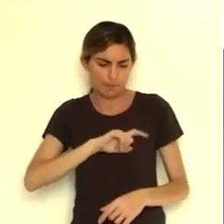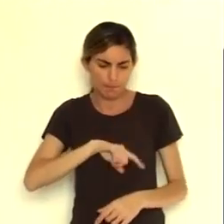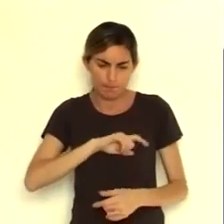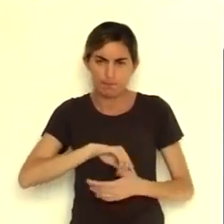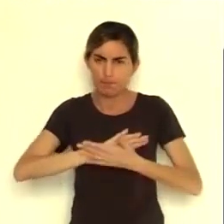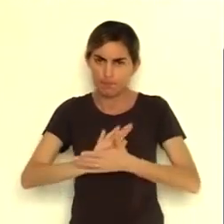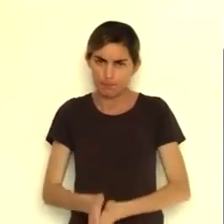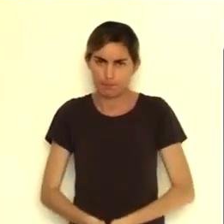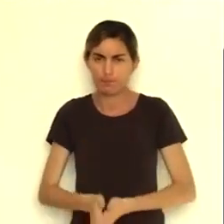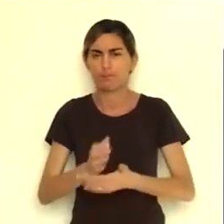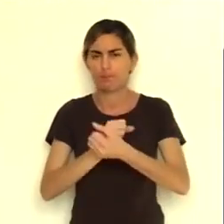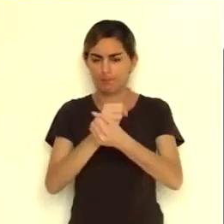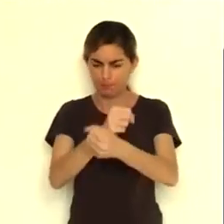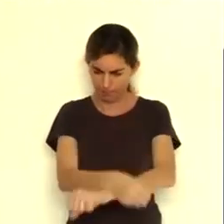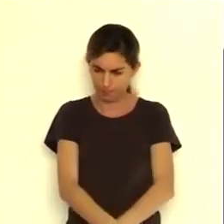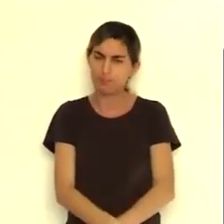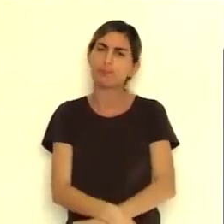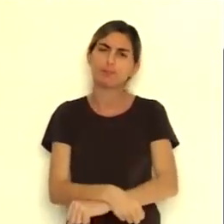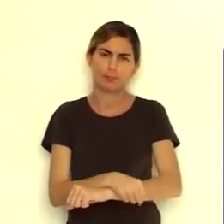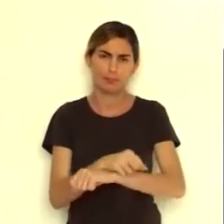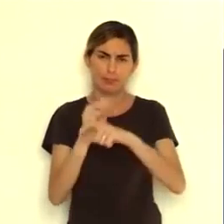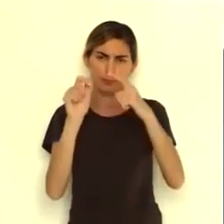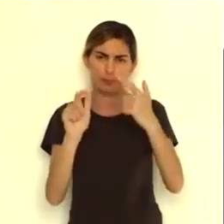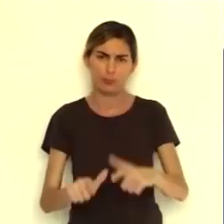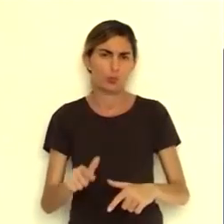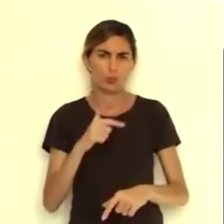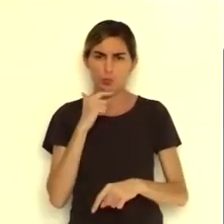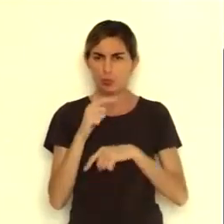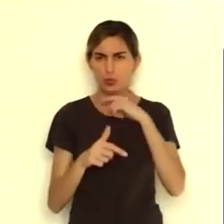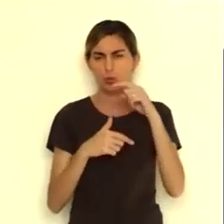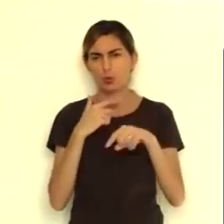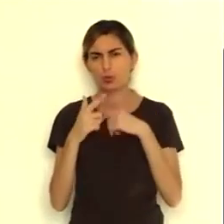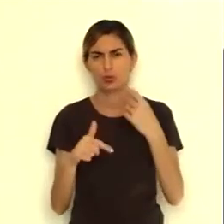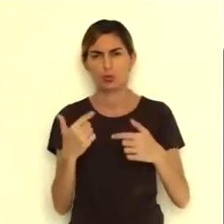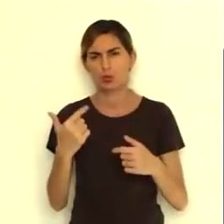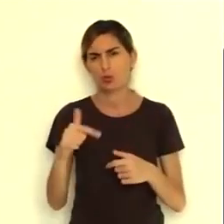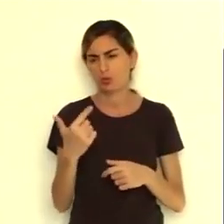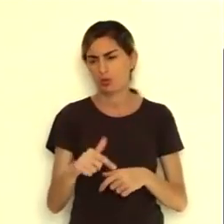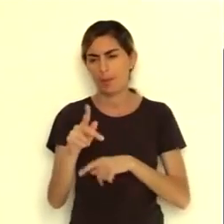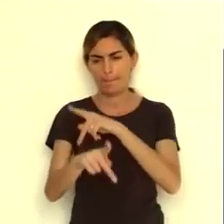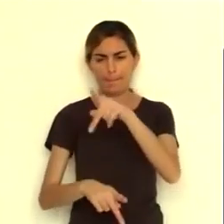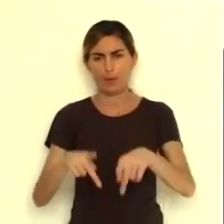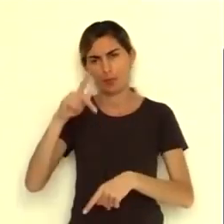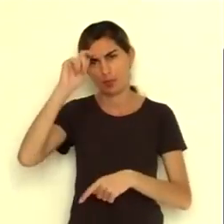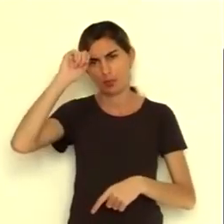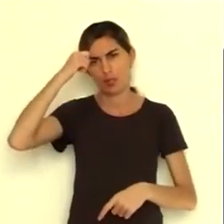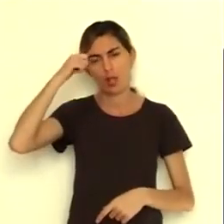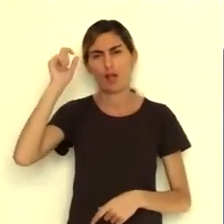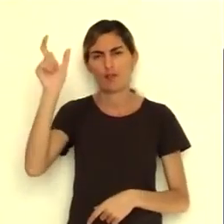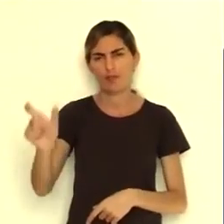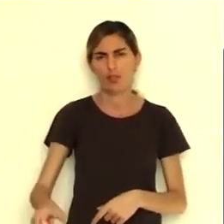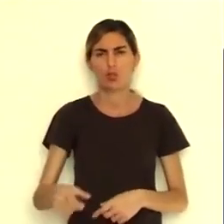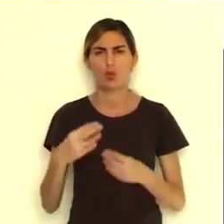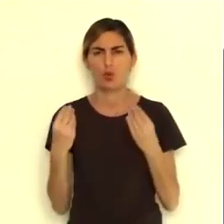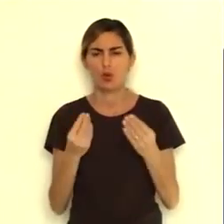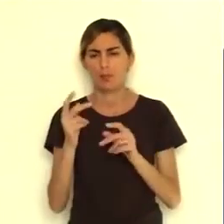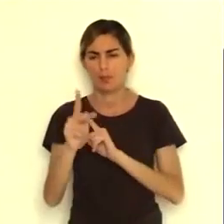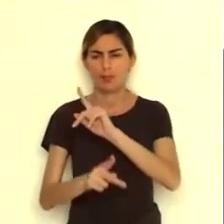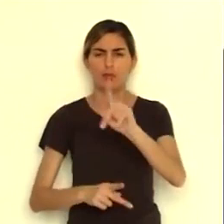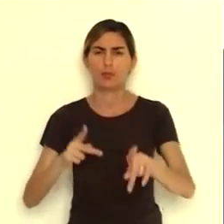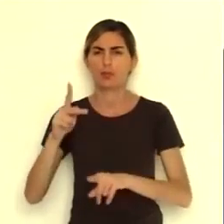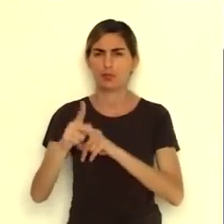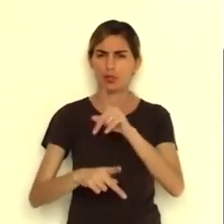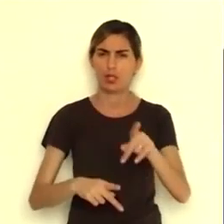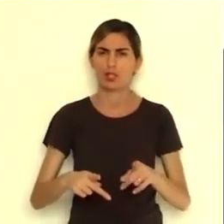processo perverso, né, escravagista, onde não considerava a população africana como sendo